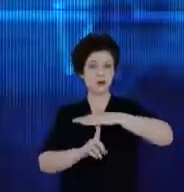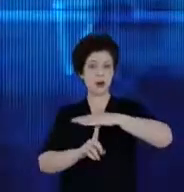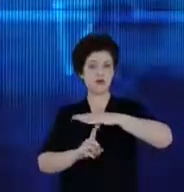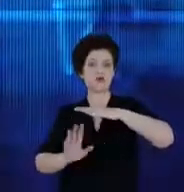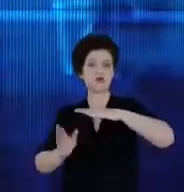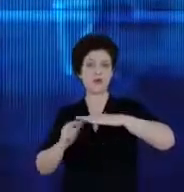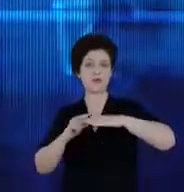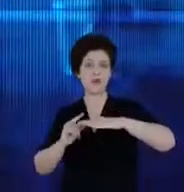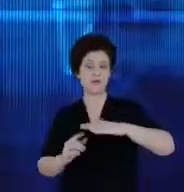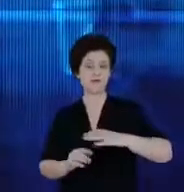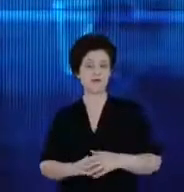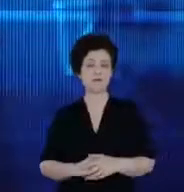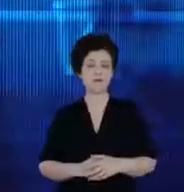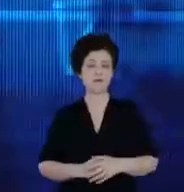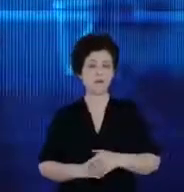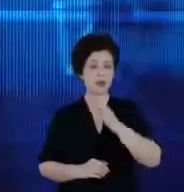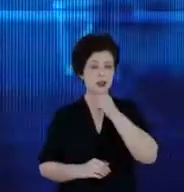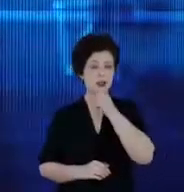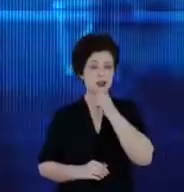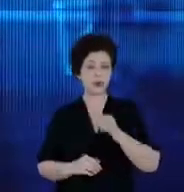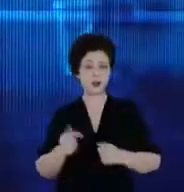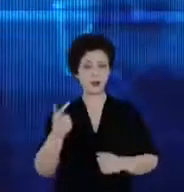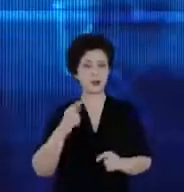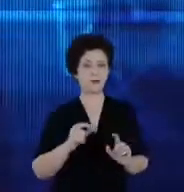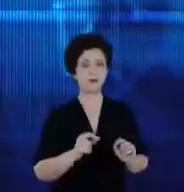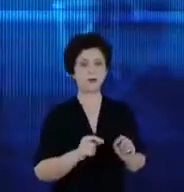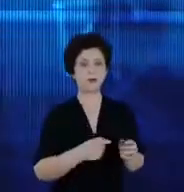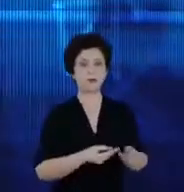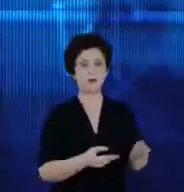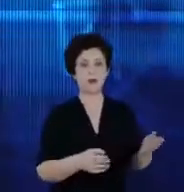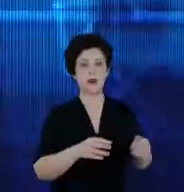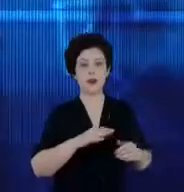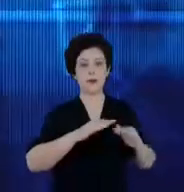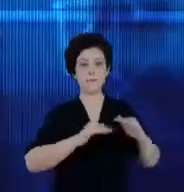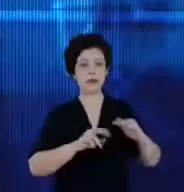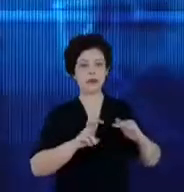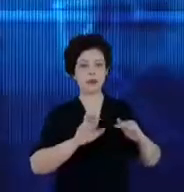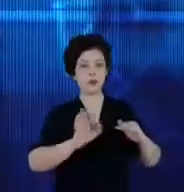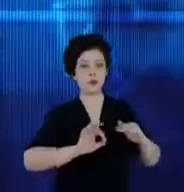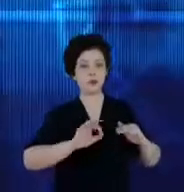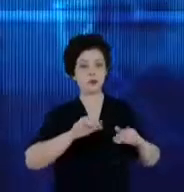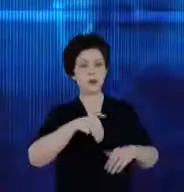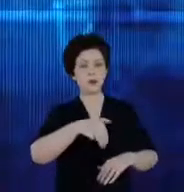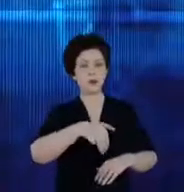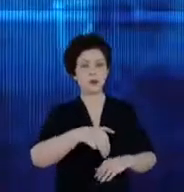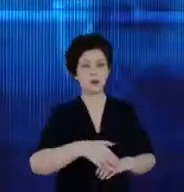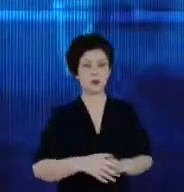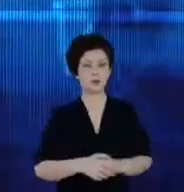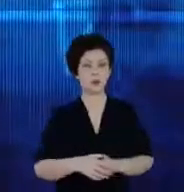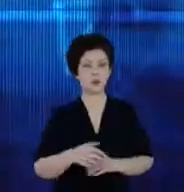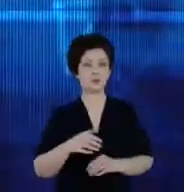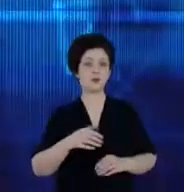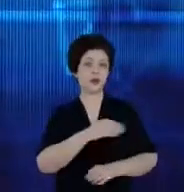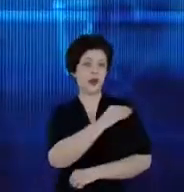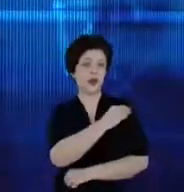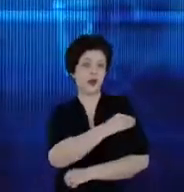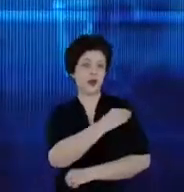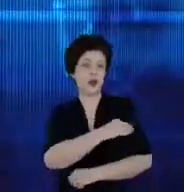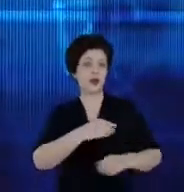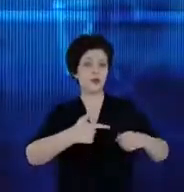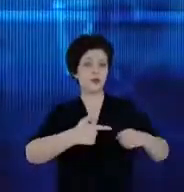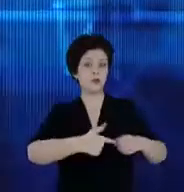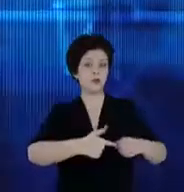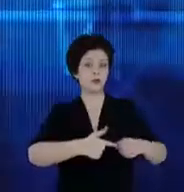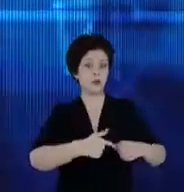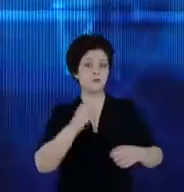por exemplo, a gente consegue abastecer em menos de 5 minutos, né. Então, utiliza o etanol, combustível líquido, fácil de manusear,